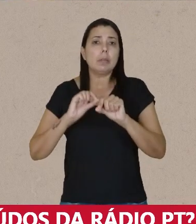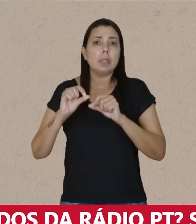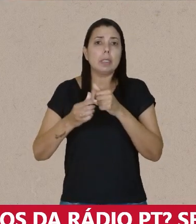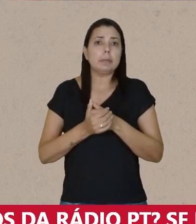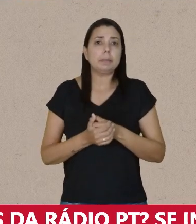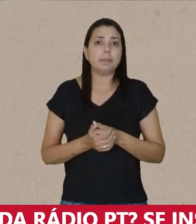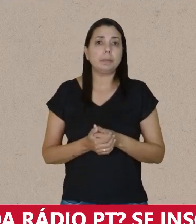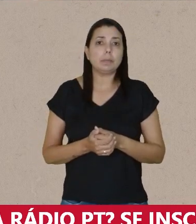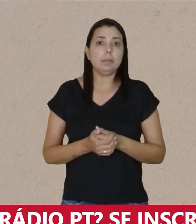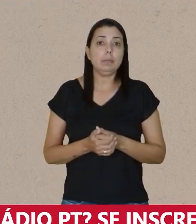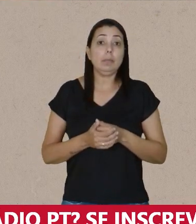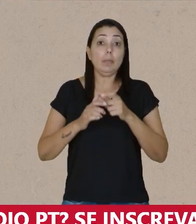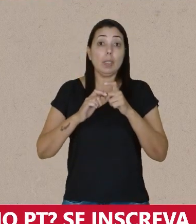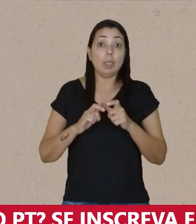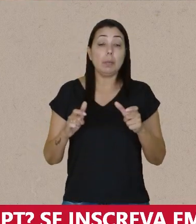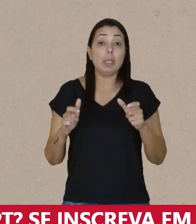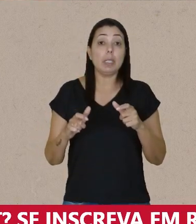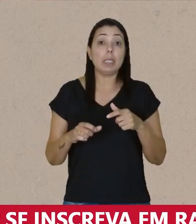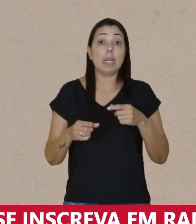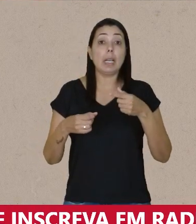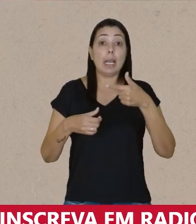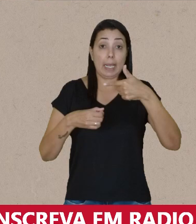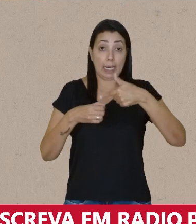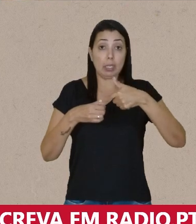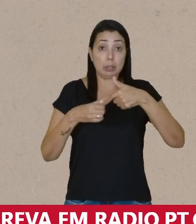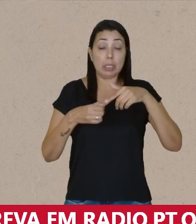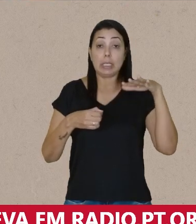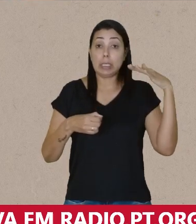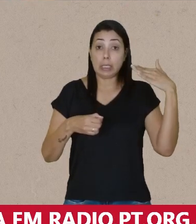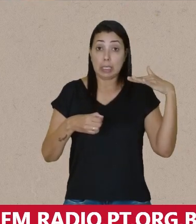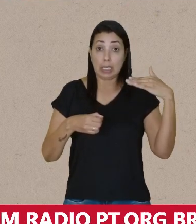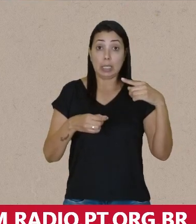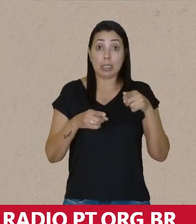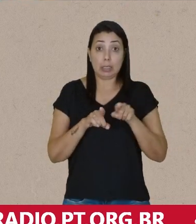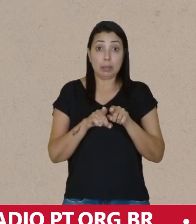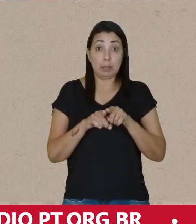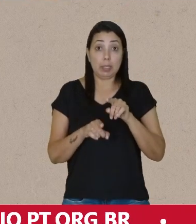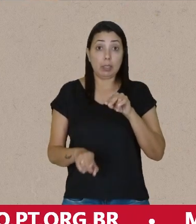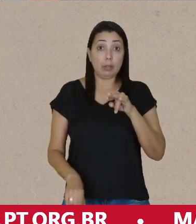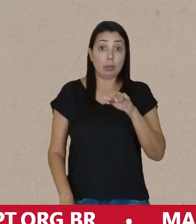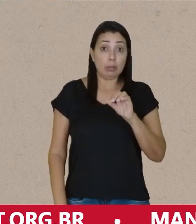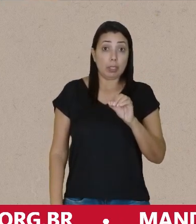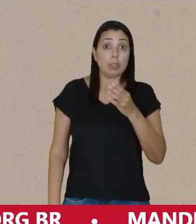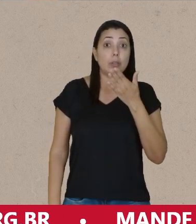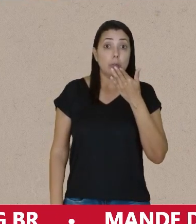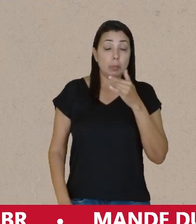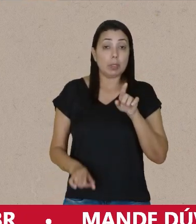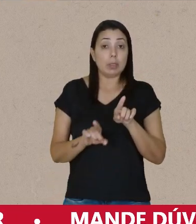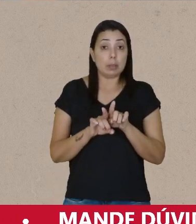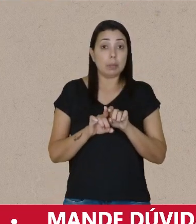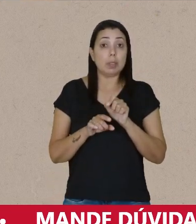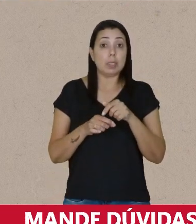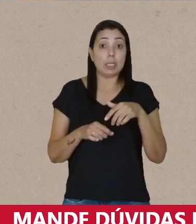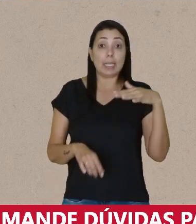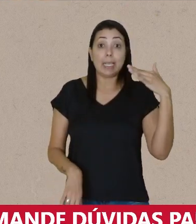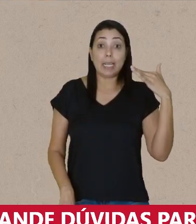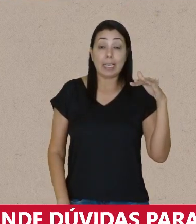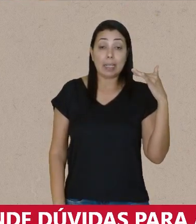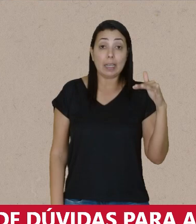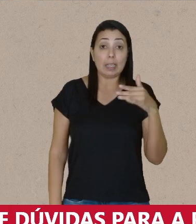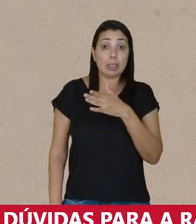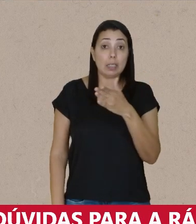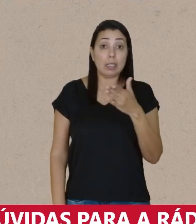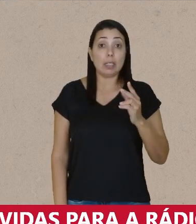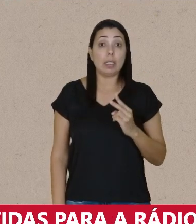o frete que aumenta, a gasolina tá cara, o frete para transportar o alimento vai encarecer, por